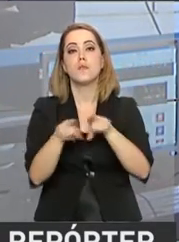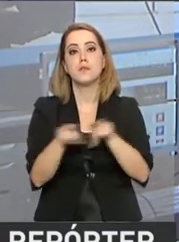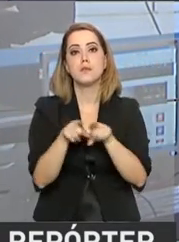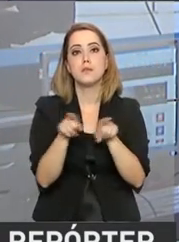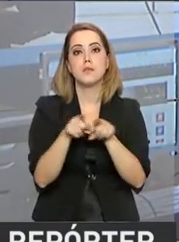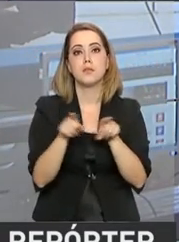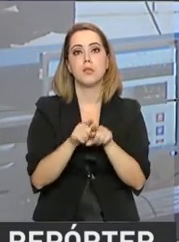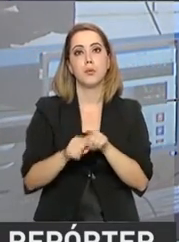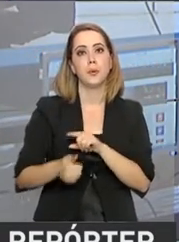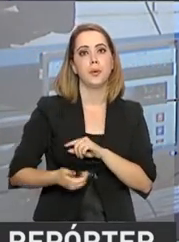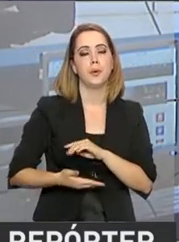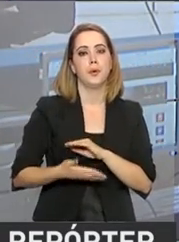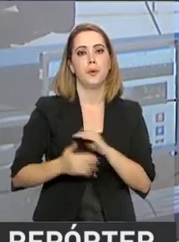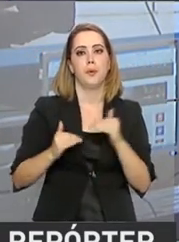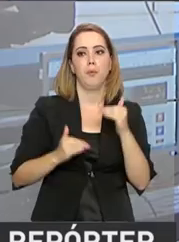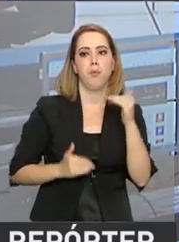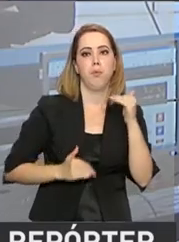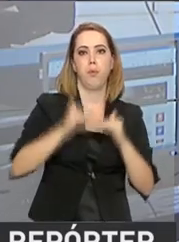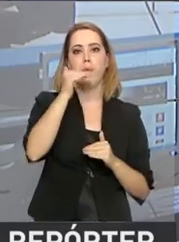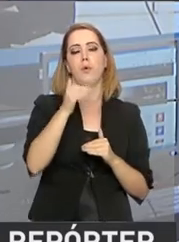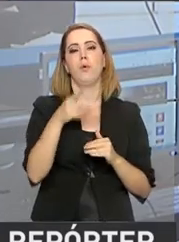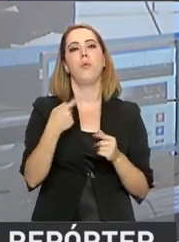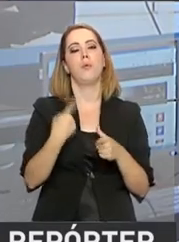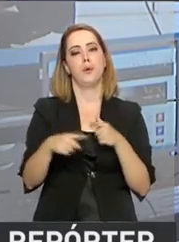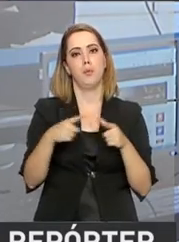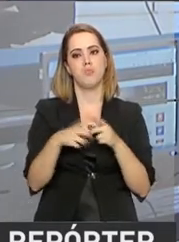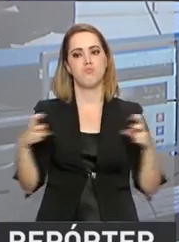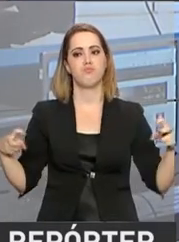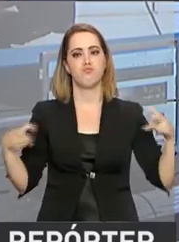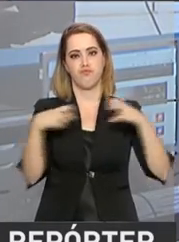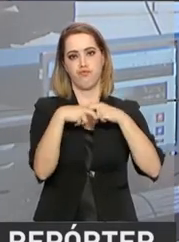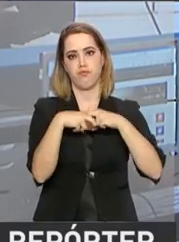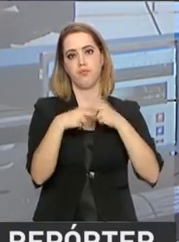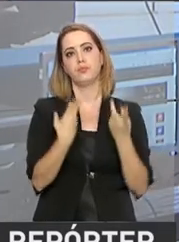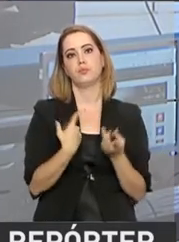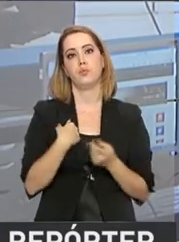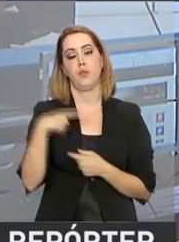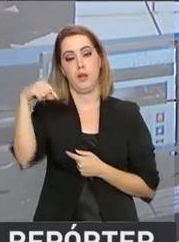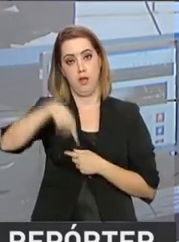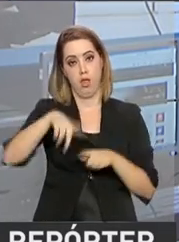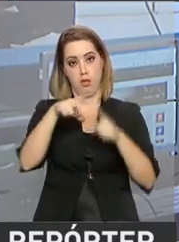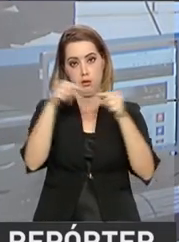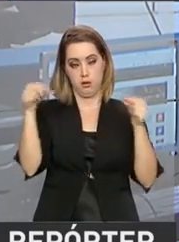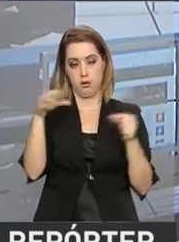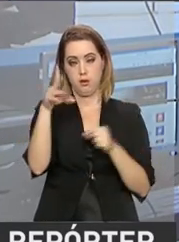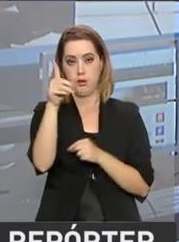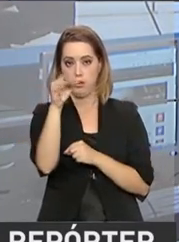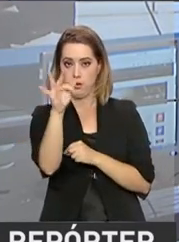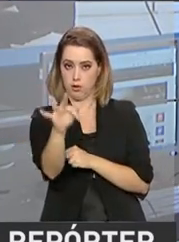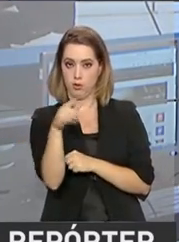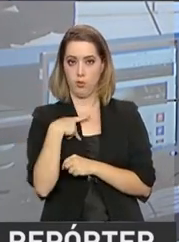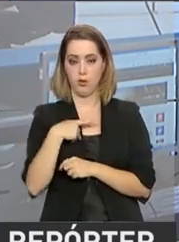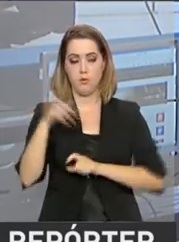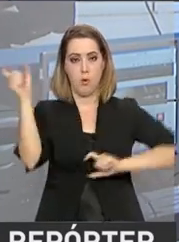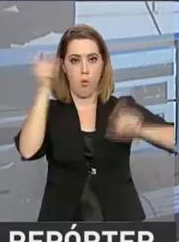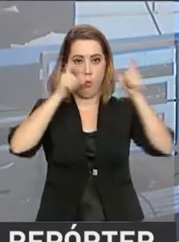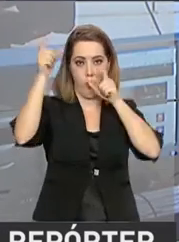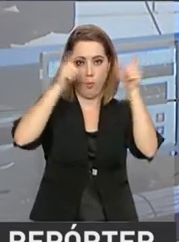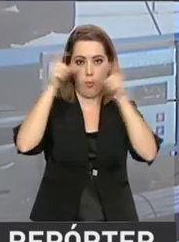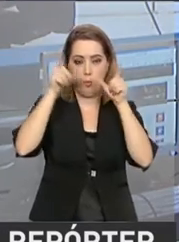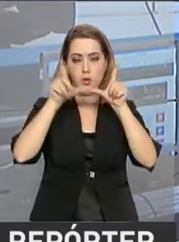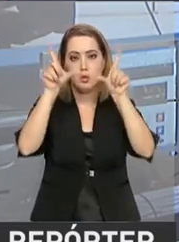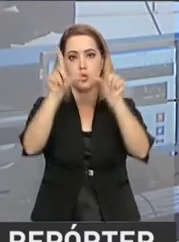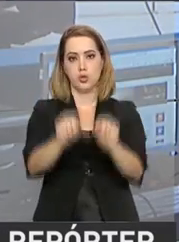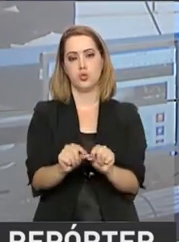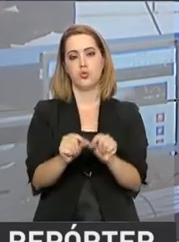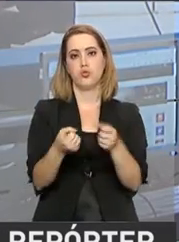de acidentes. Aqui no Distrito Federal, o Detran orienta os condutores a redobrarem a atenção, reduzirem a velocidade, aumentarem